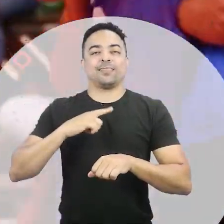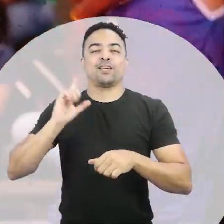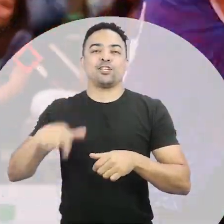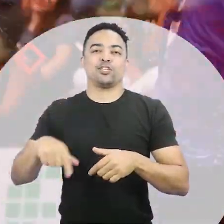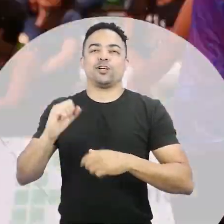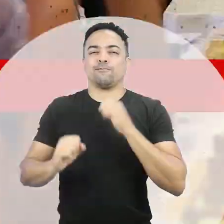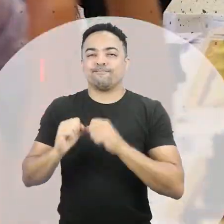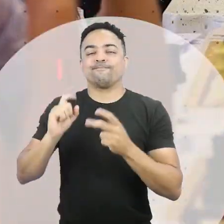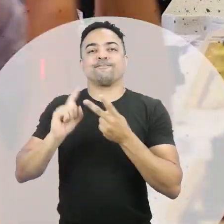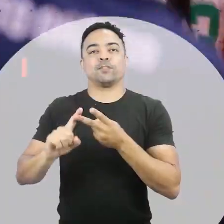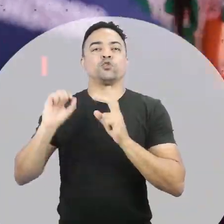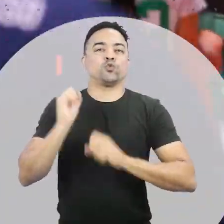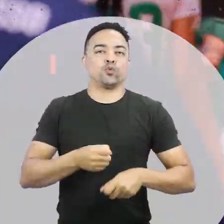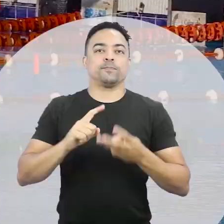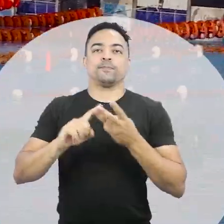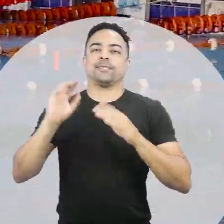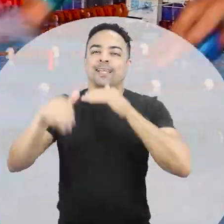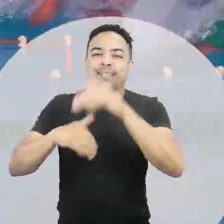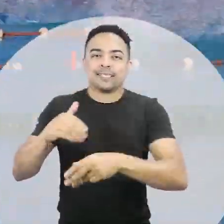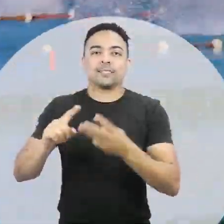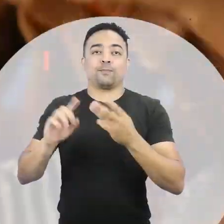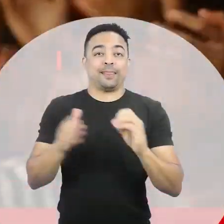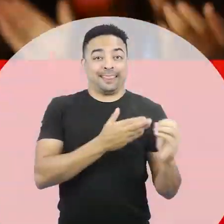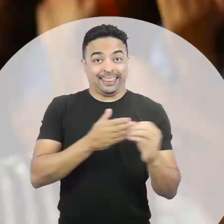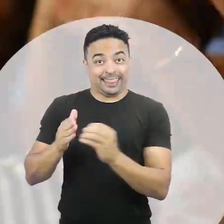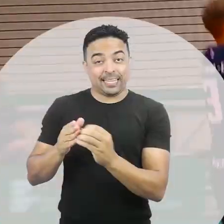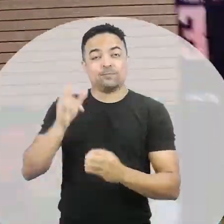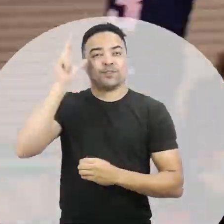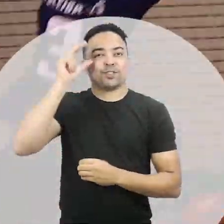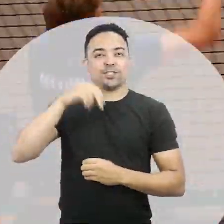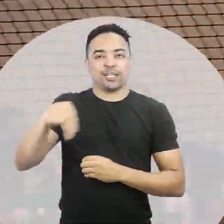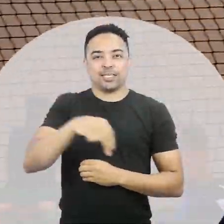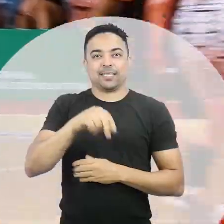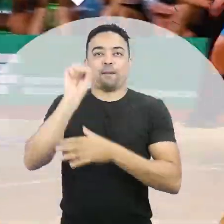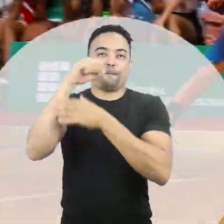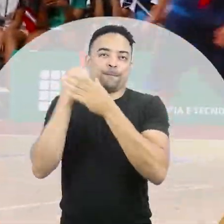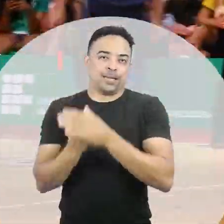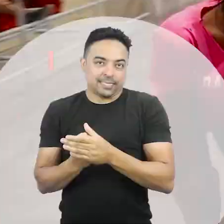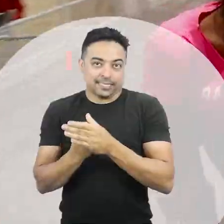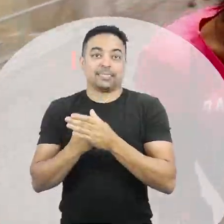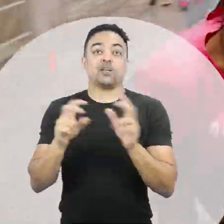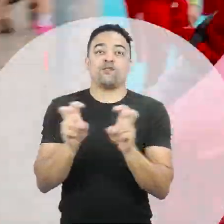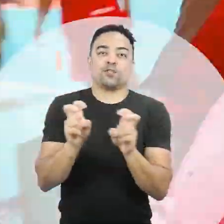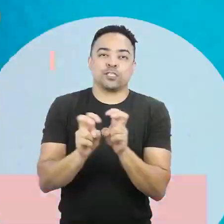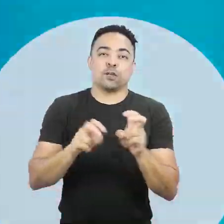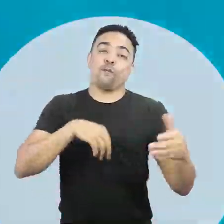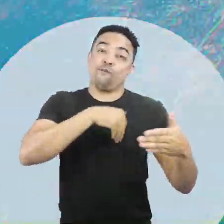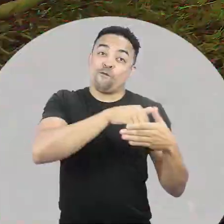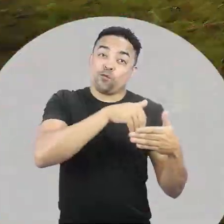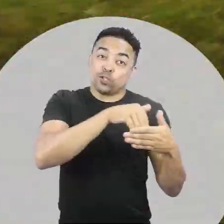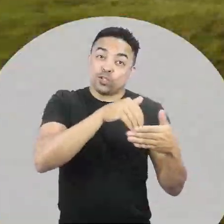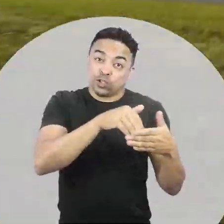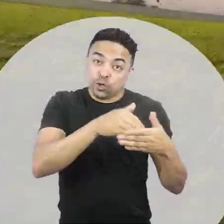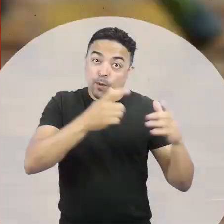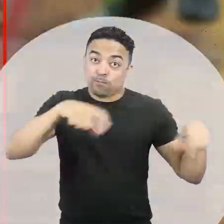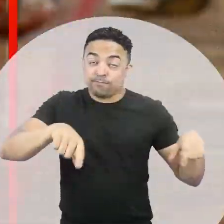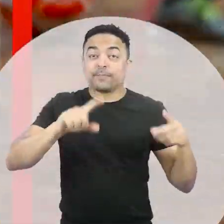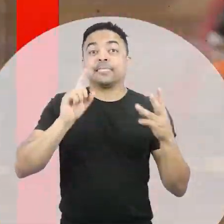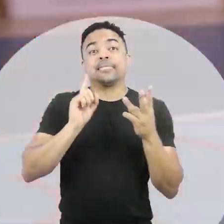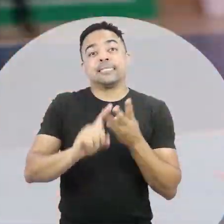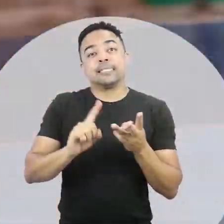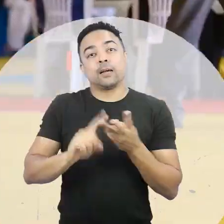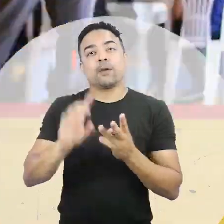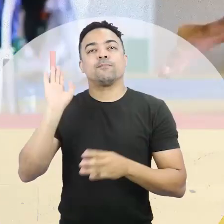disputas de atletismo judô natação tênis de mesa xadrez basquete futsal futebol de campo